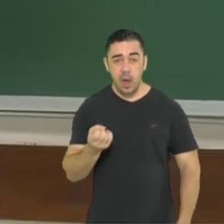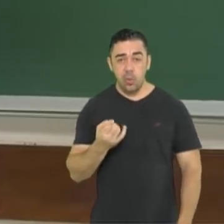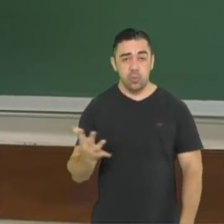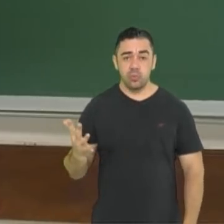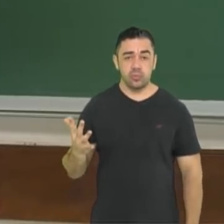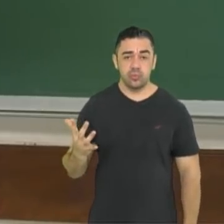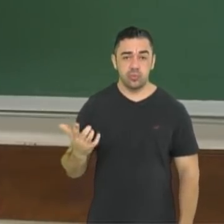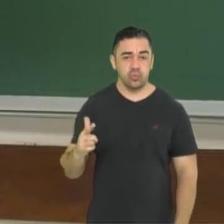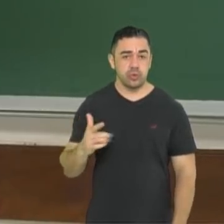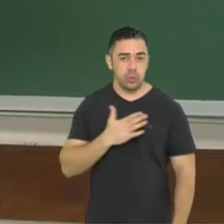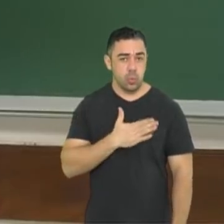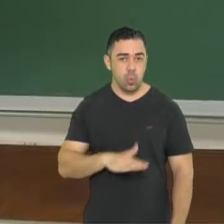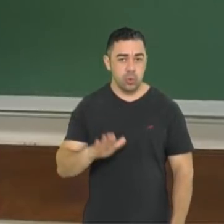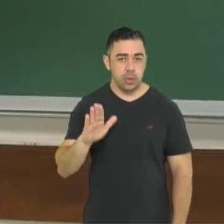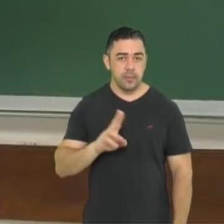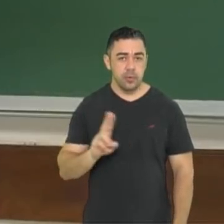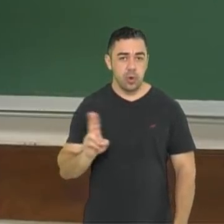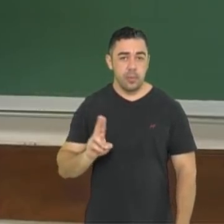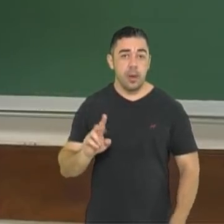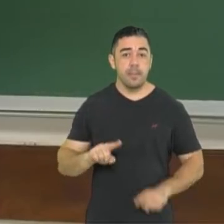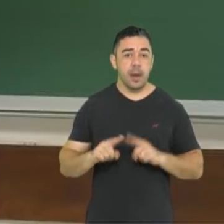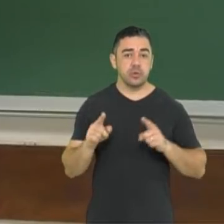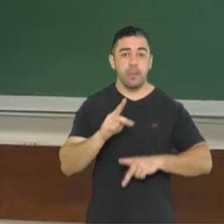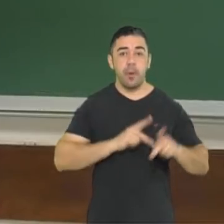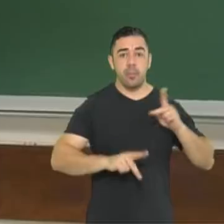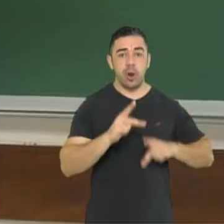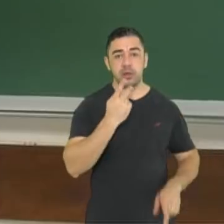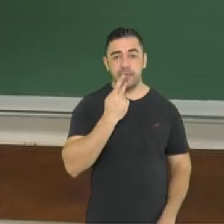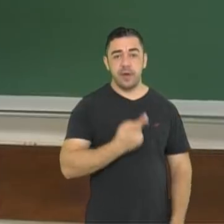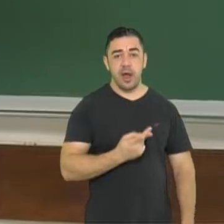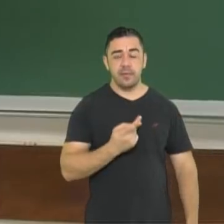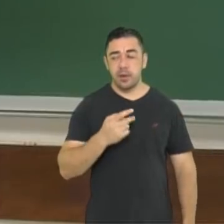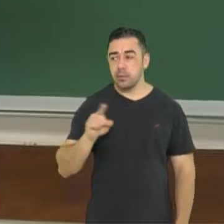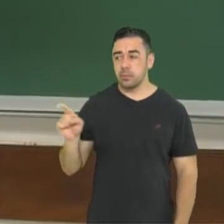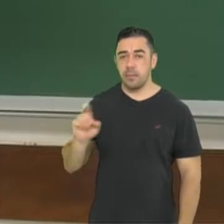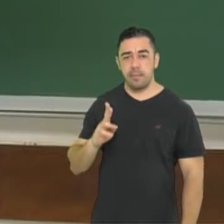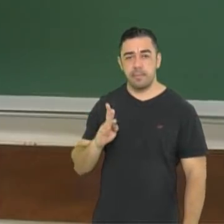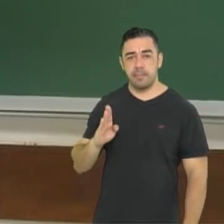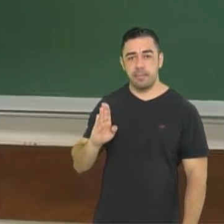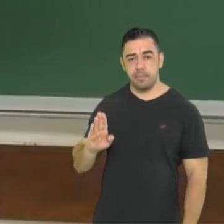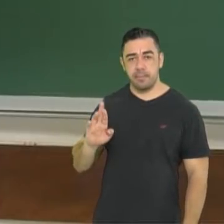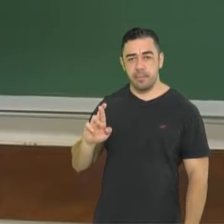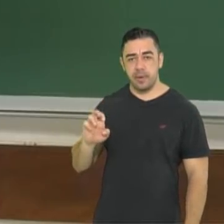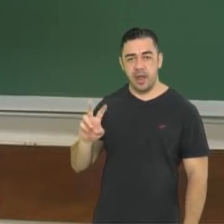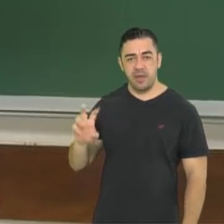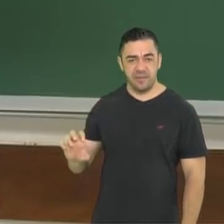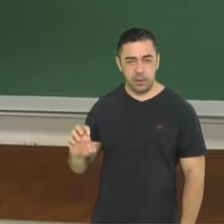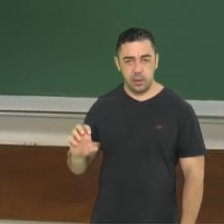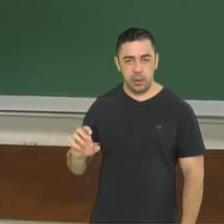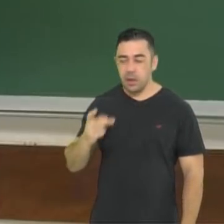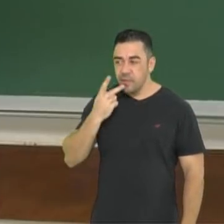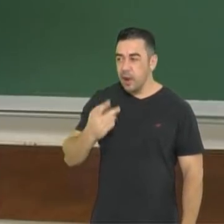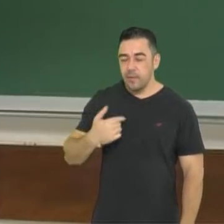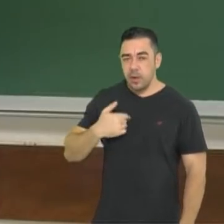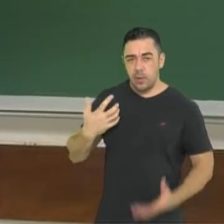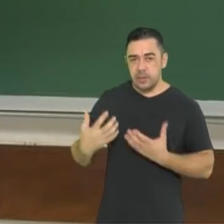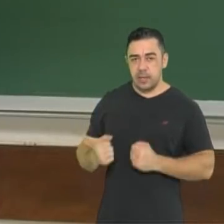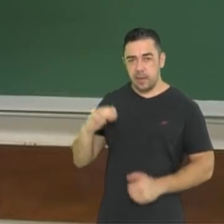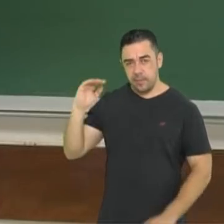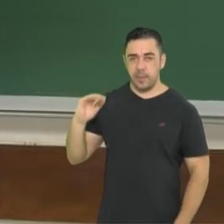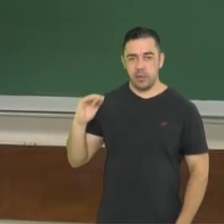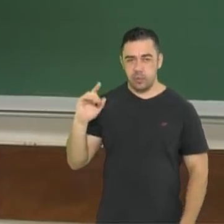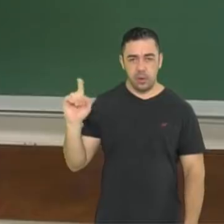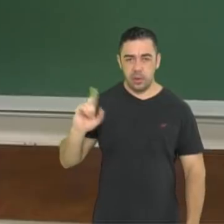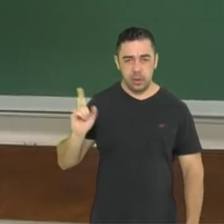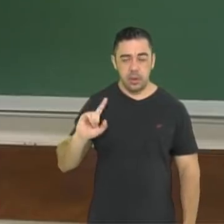eles não curtiam muito. A população que chamava o Pepino de Breve, mas ele não, eu sou o Breve, não. Mas é interessante a